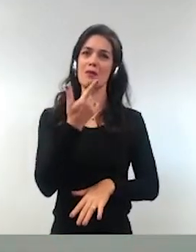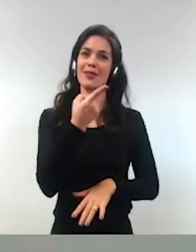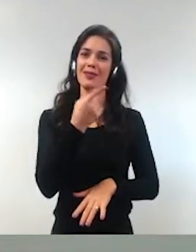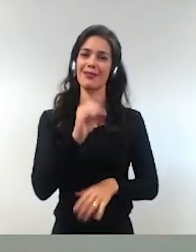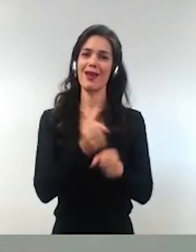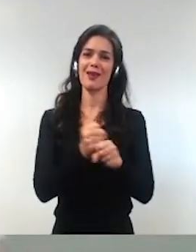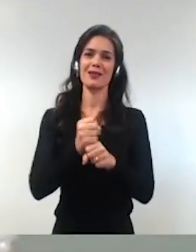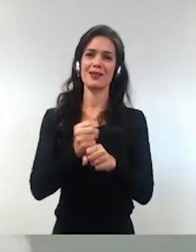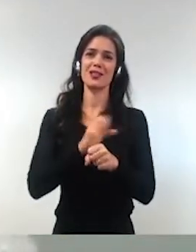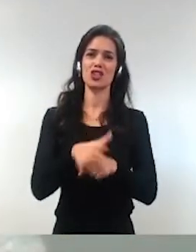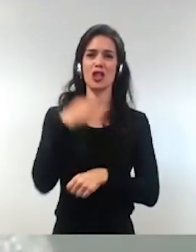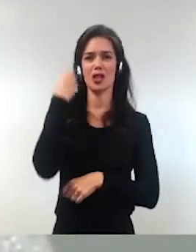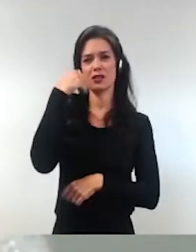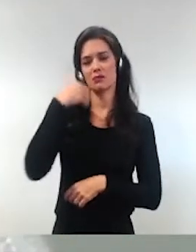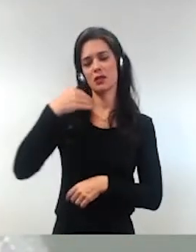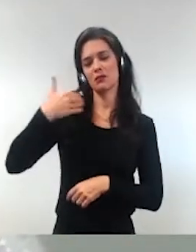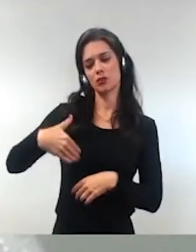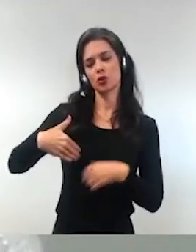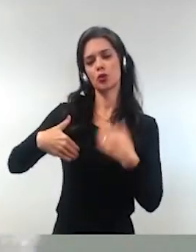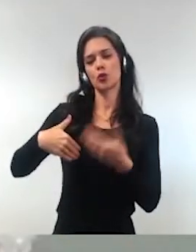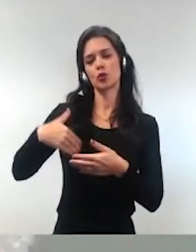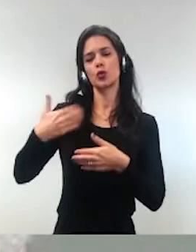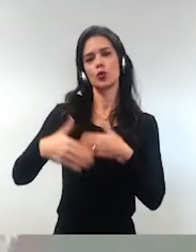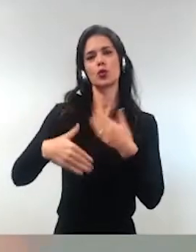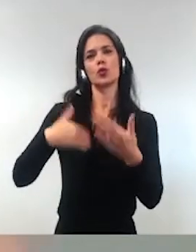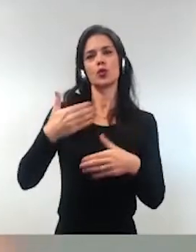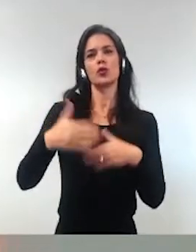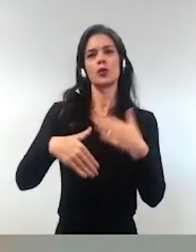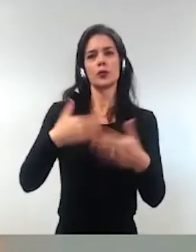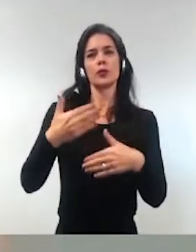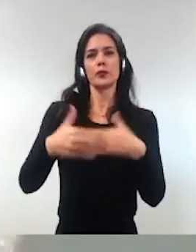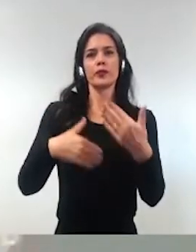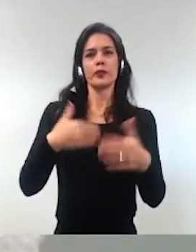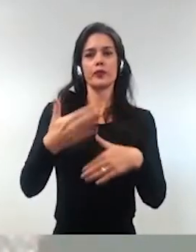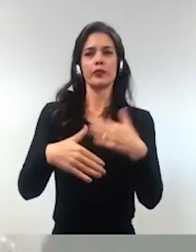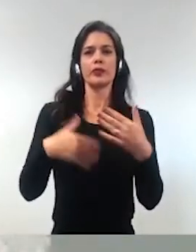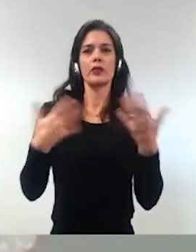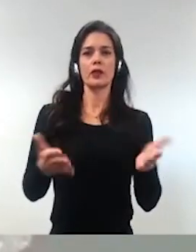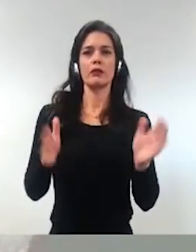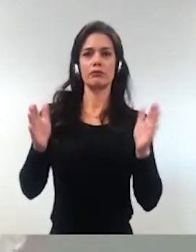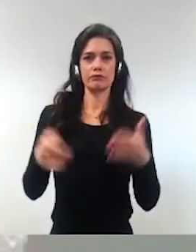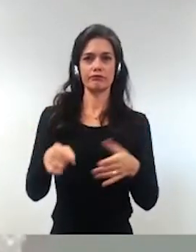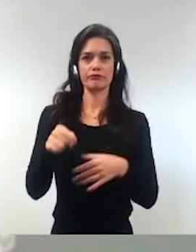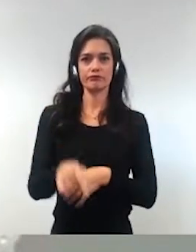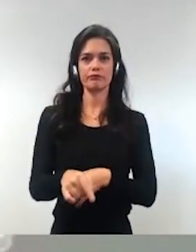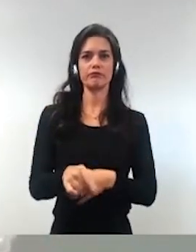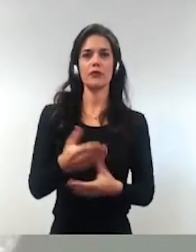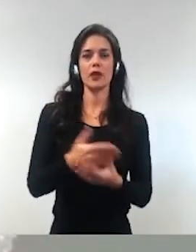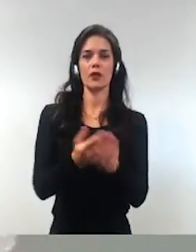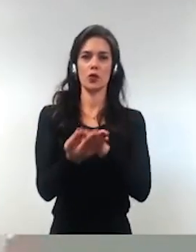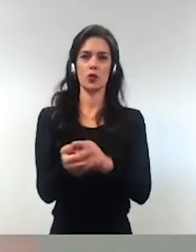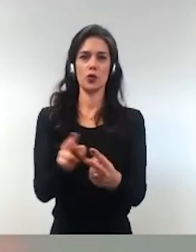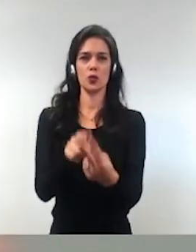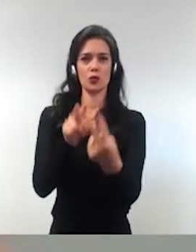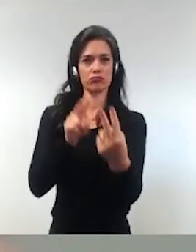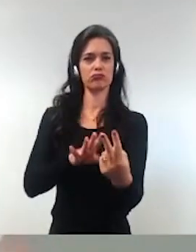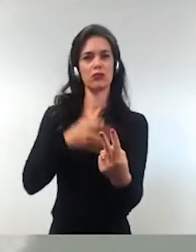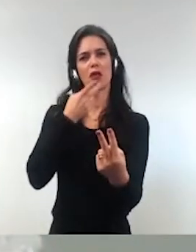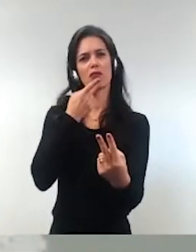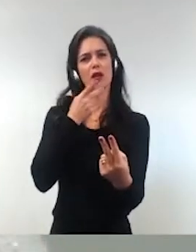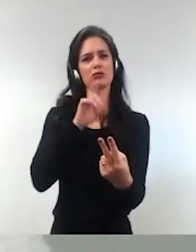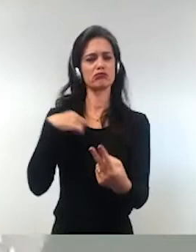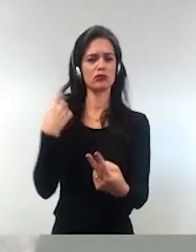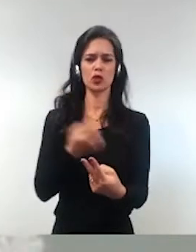essa experiência veio avançando aos poucos. Então, no ponto específico do processo judicial eletrônico, eu diria